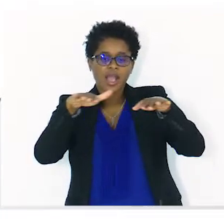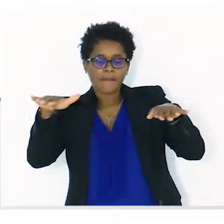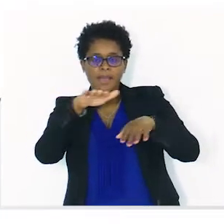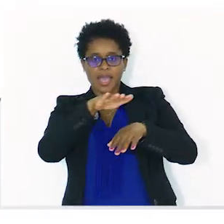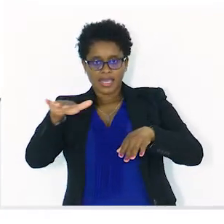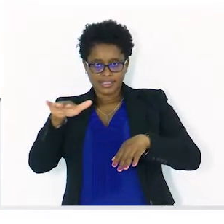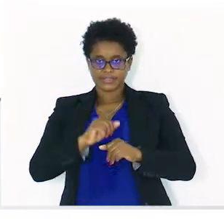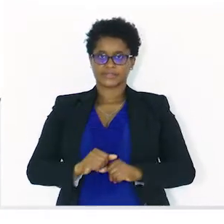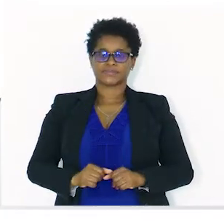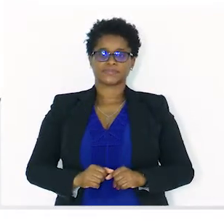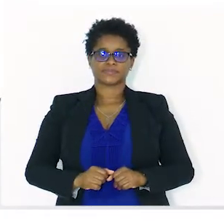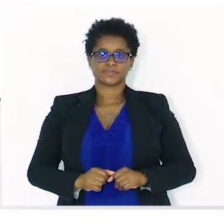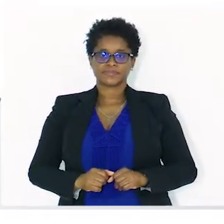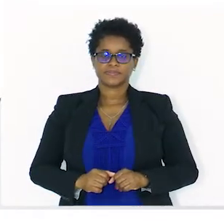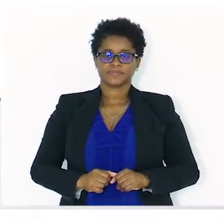camadas.